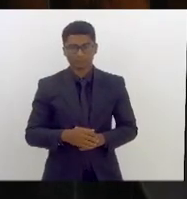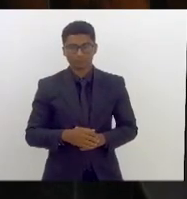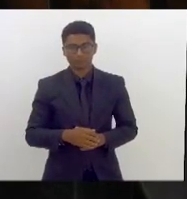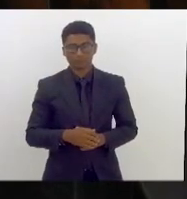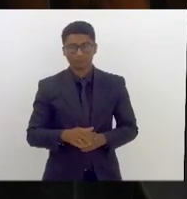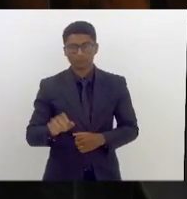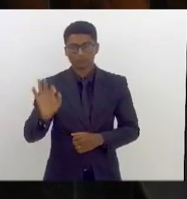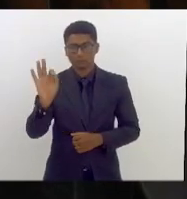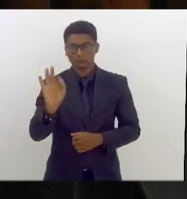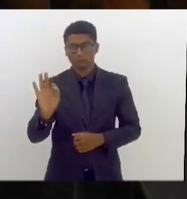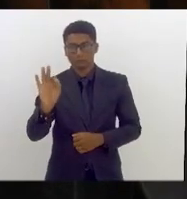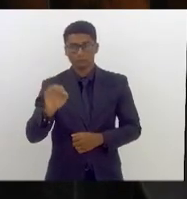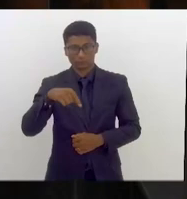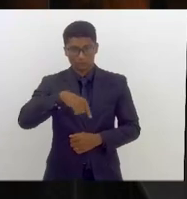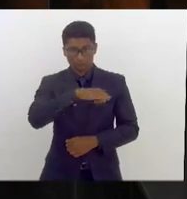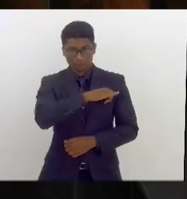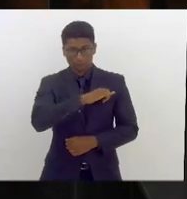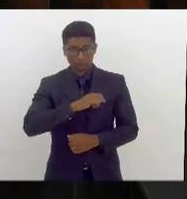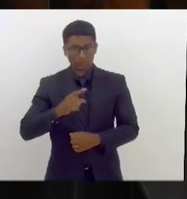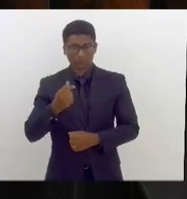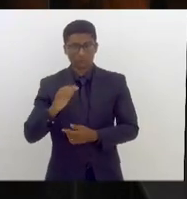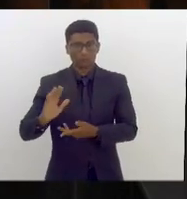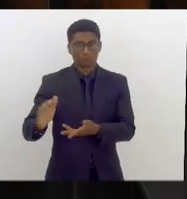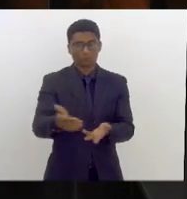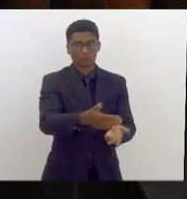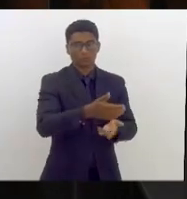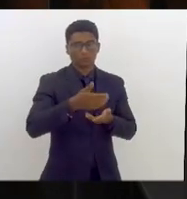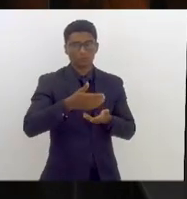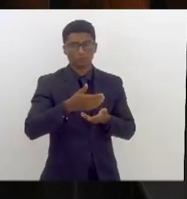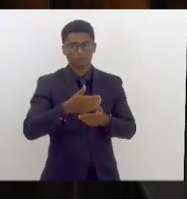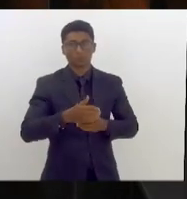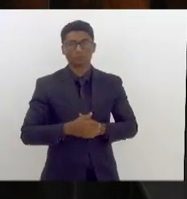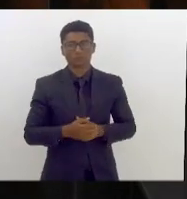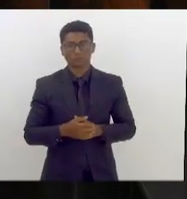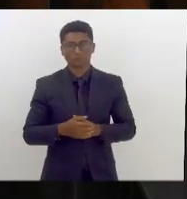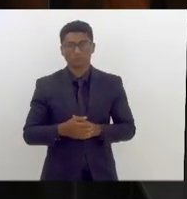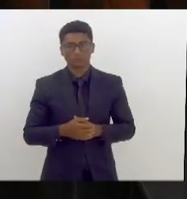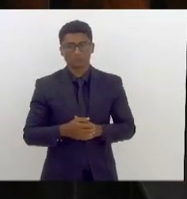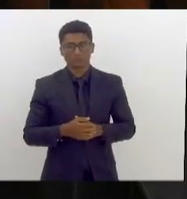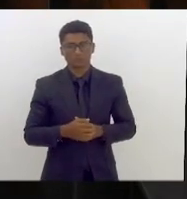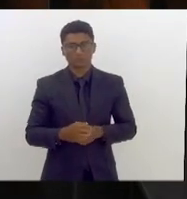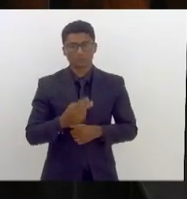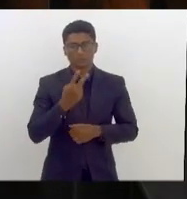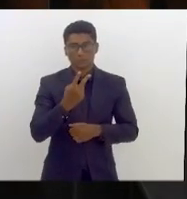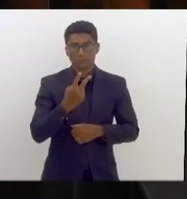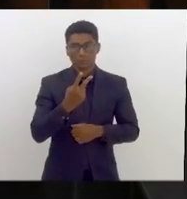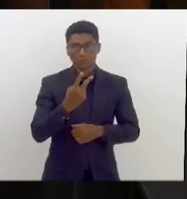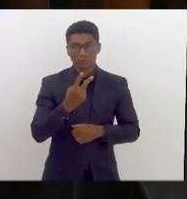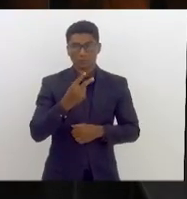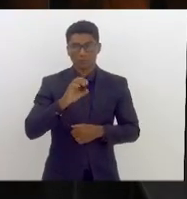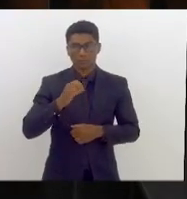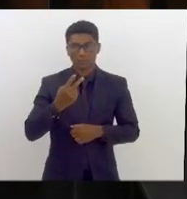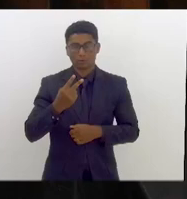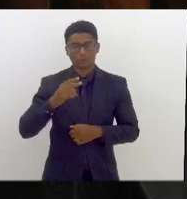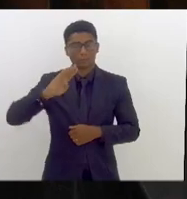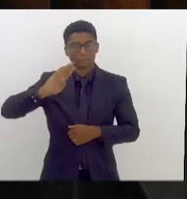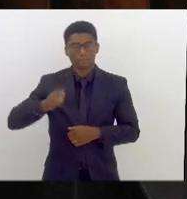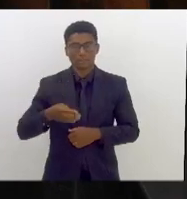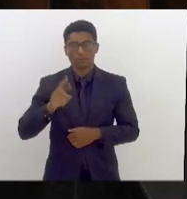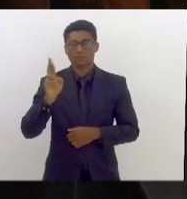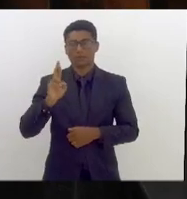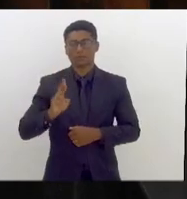União arrecadou no Rio de Janeiro, segundo os dados compilados pela assessoria fiscal da Alerj, 202 bilhões de